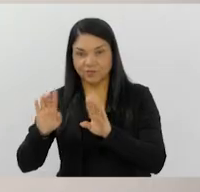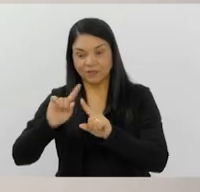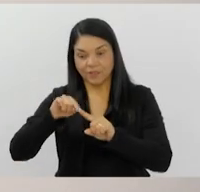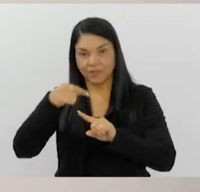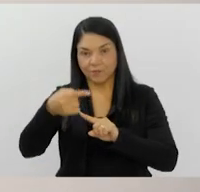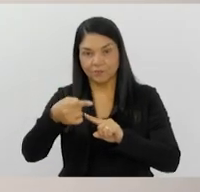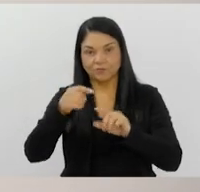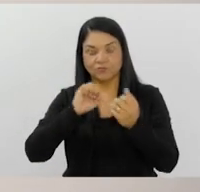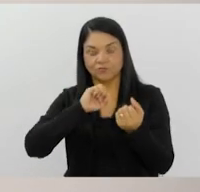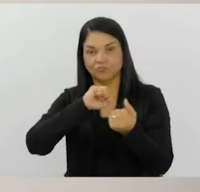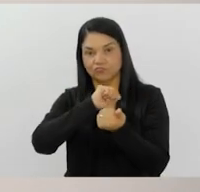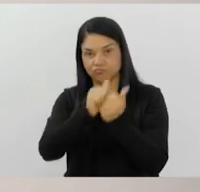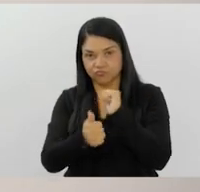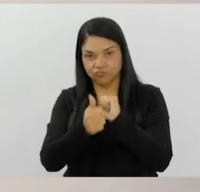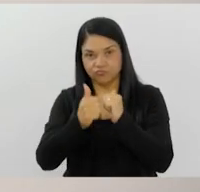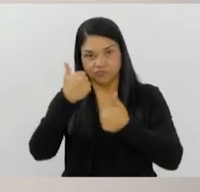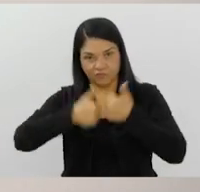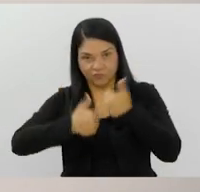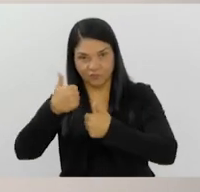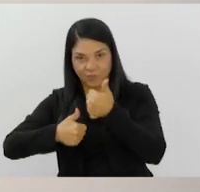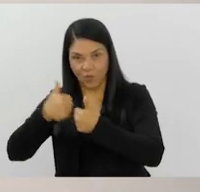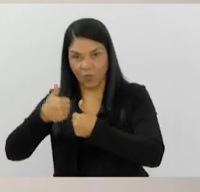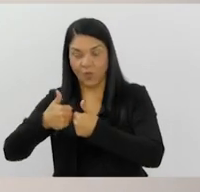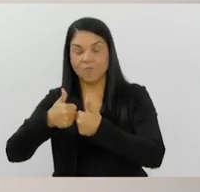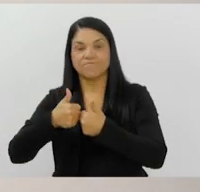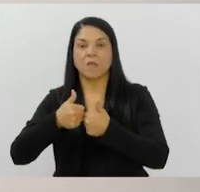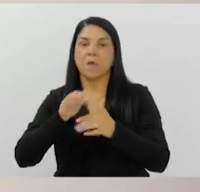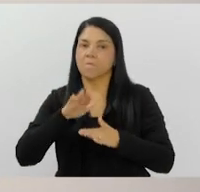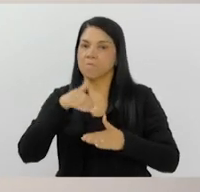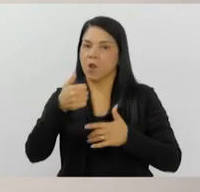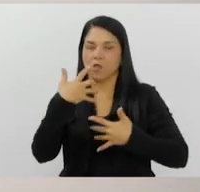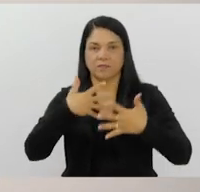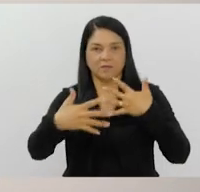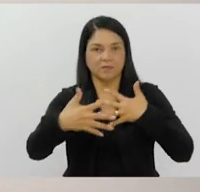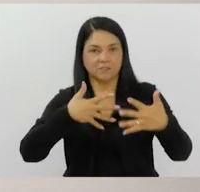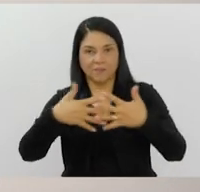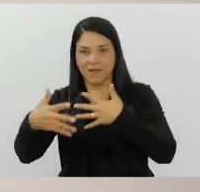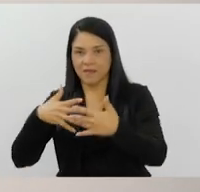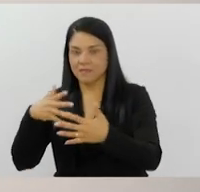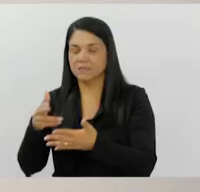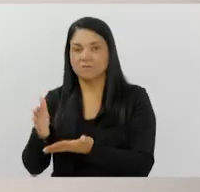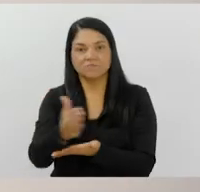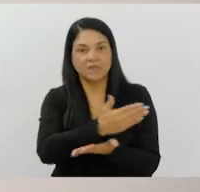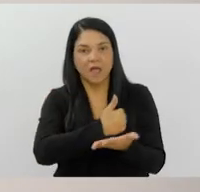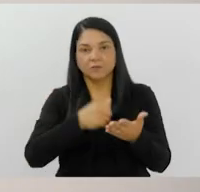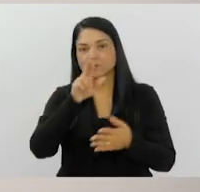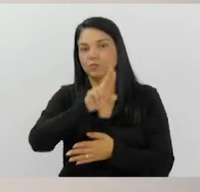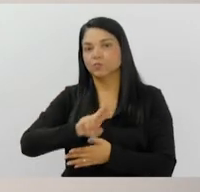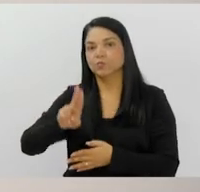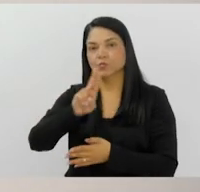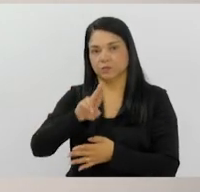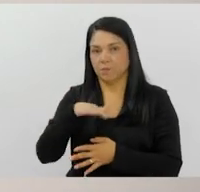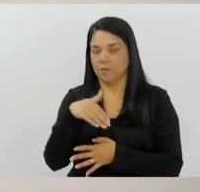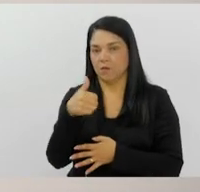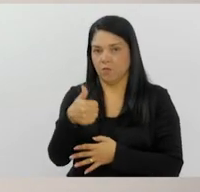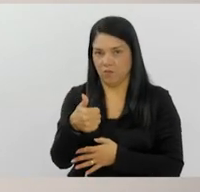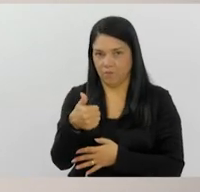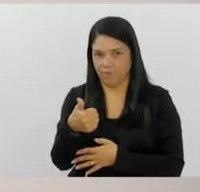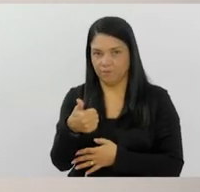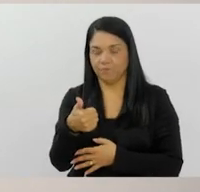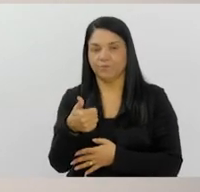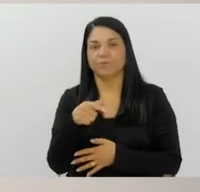uma maior transparência de como esses dados são utilizados e quais são esses dados que eles estão obtendo